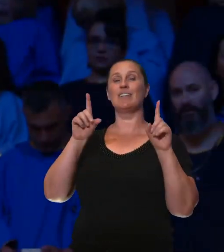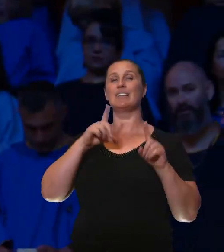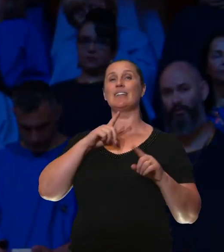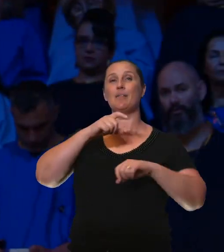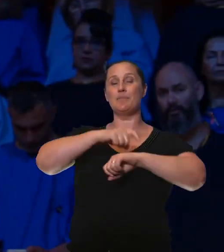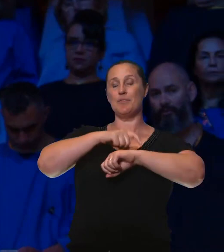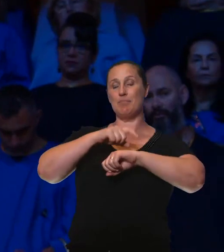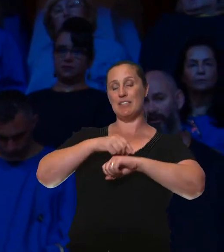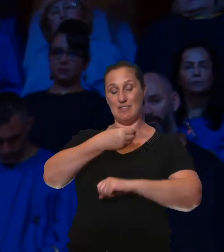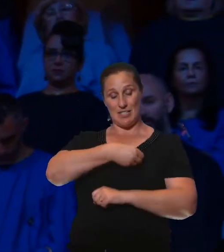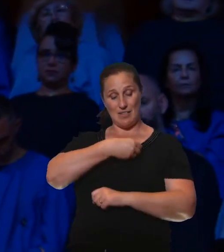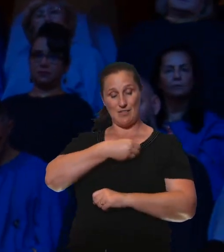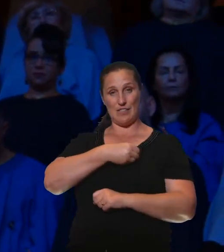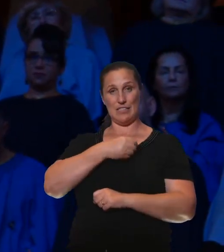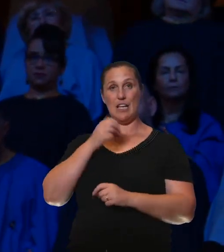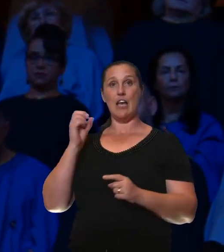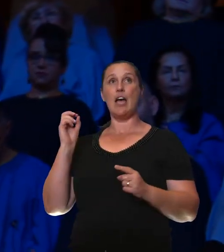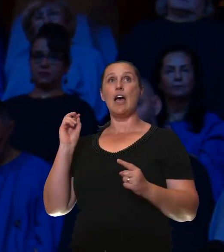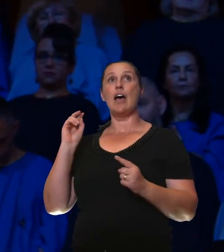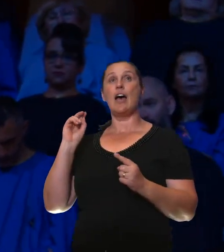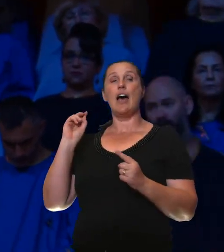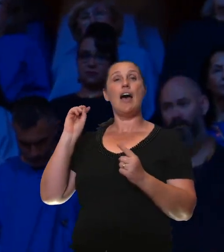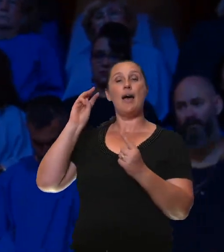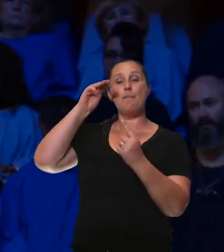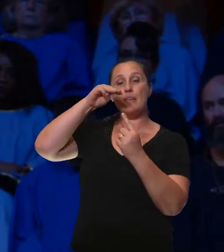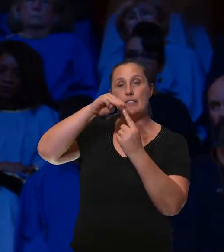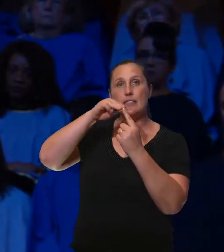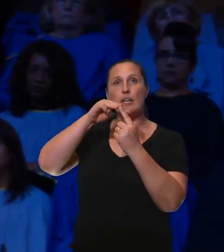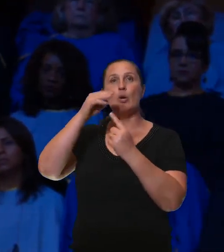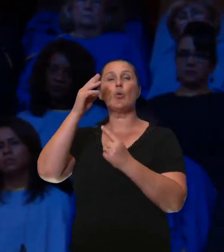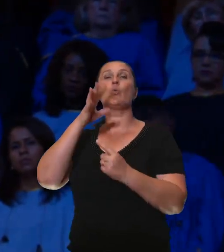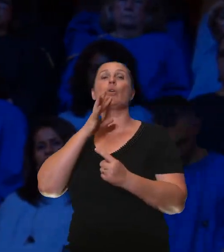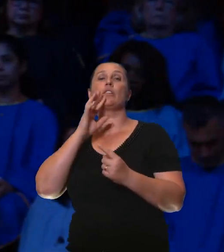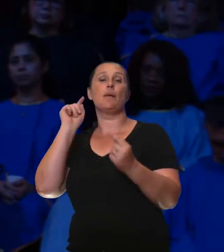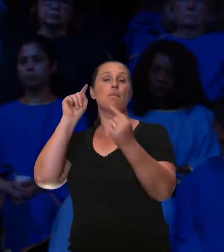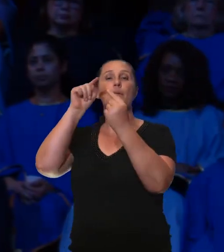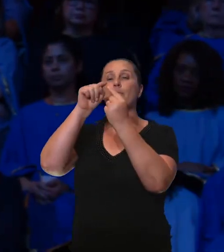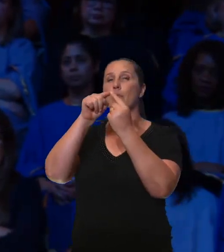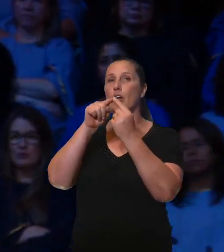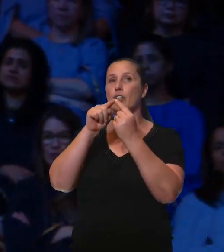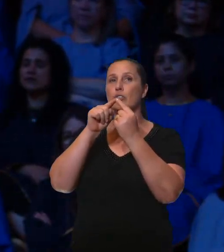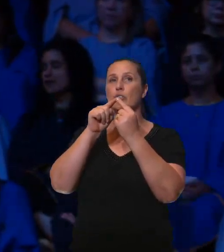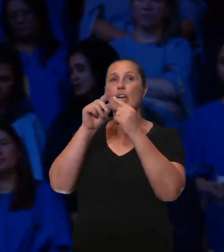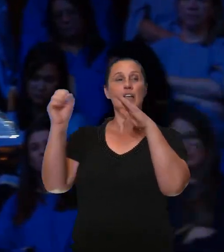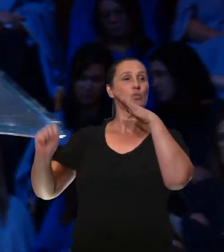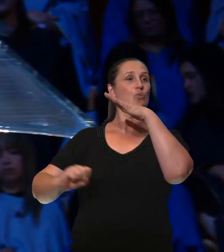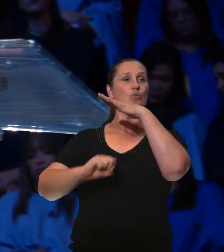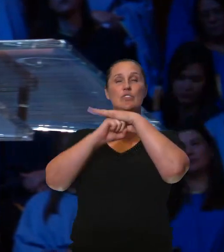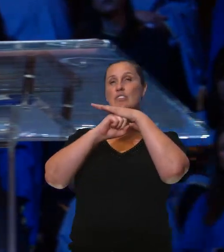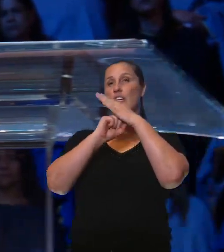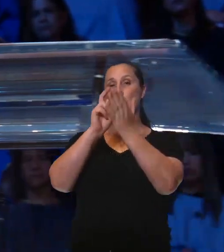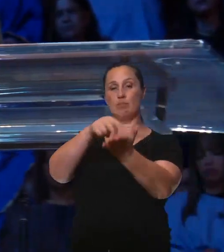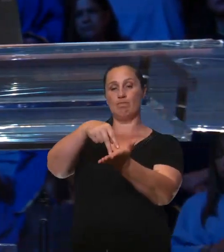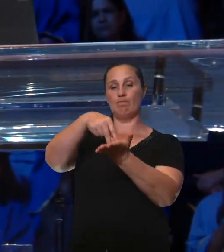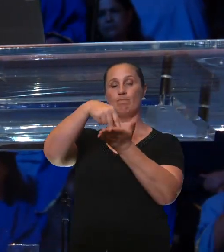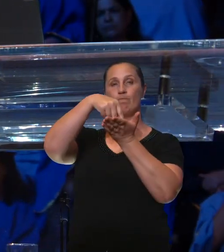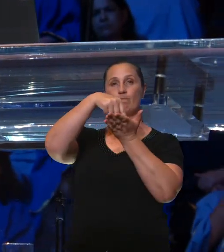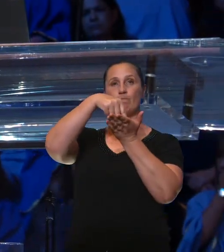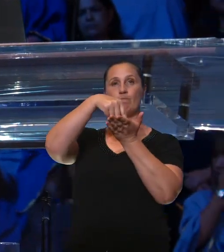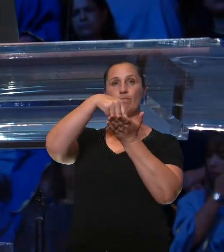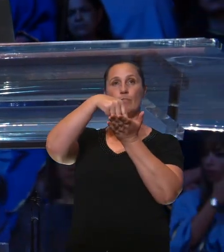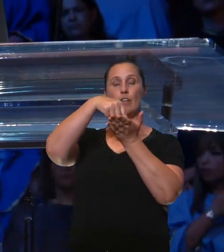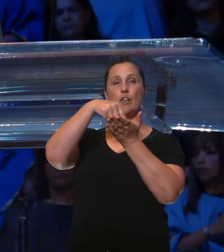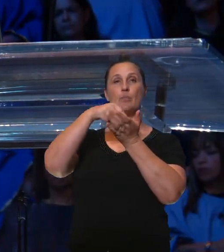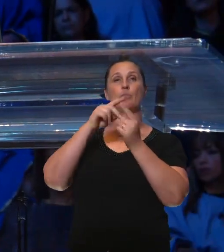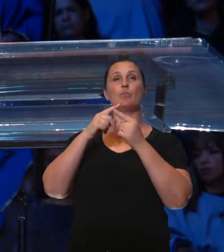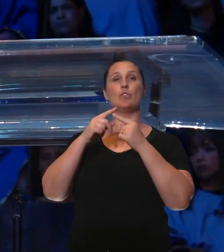a visão, que a missão, saber o seu propósito, não vai ser suficiente para te manter de pé, porque nós